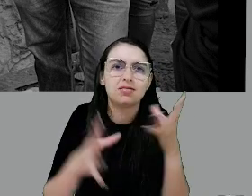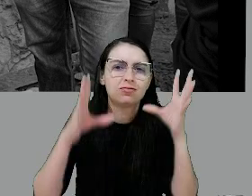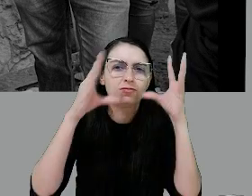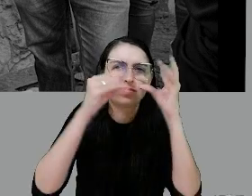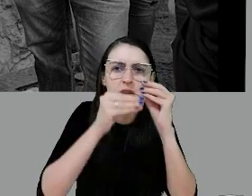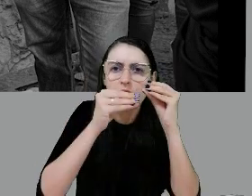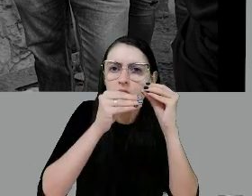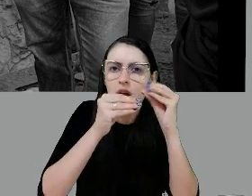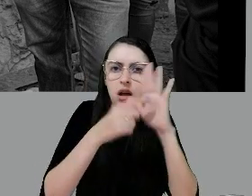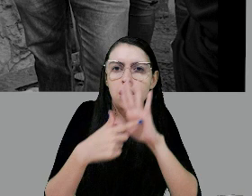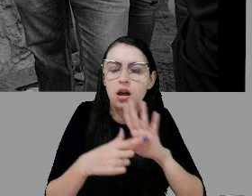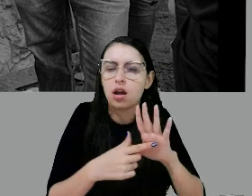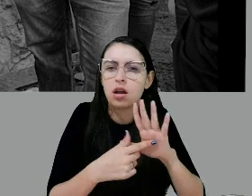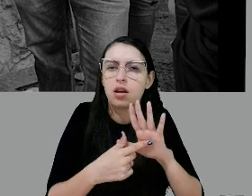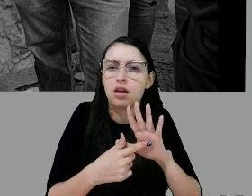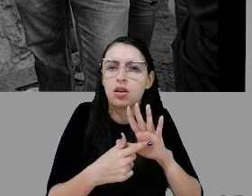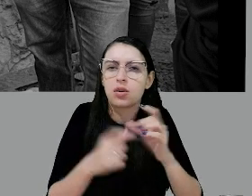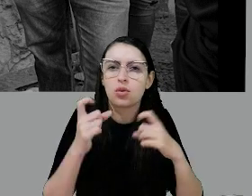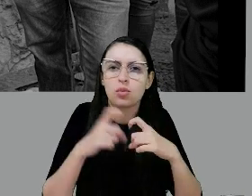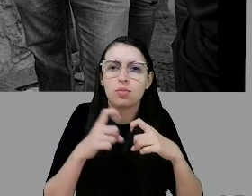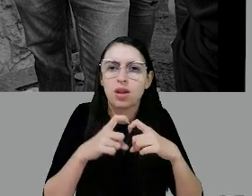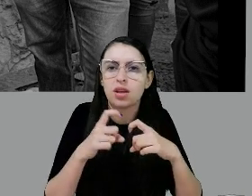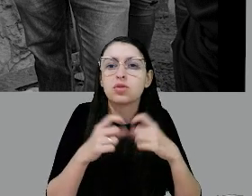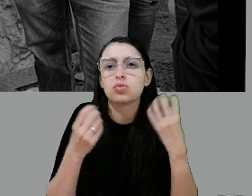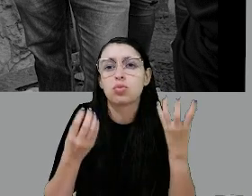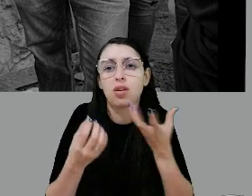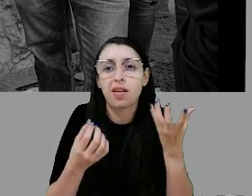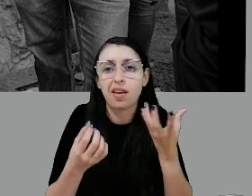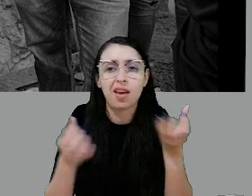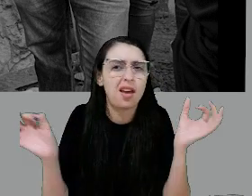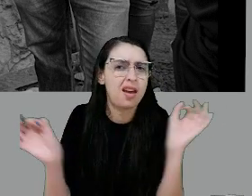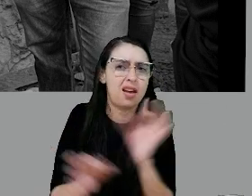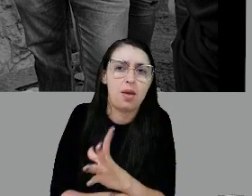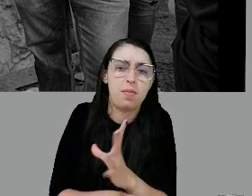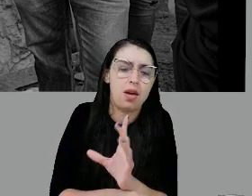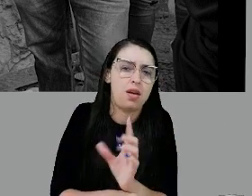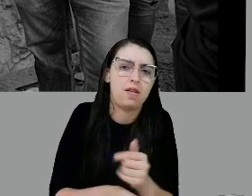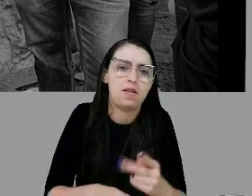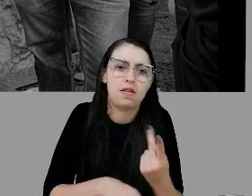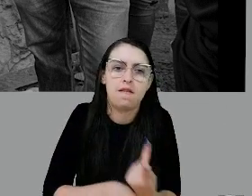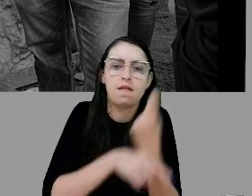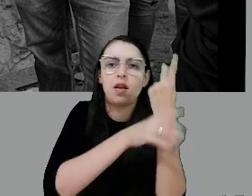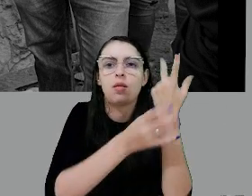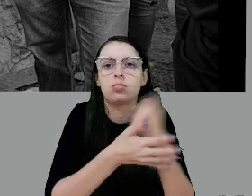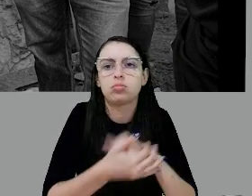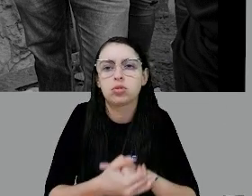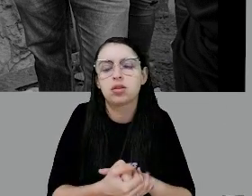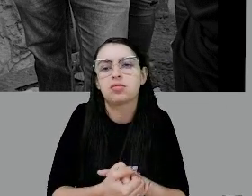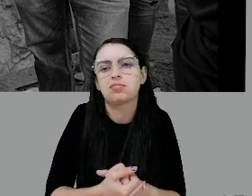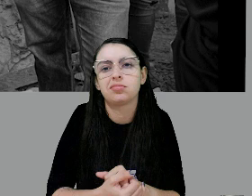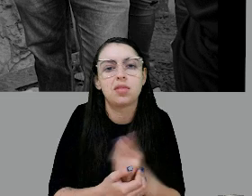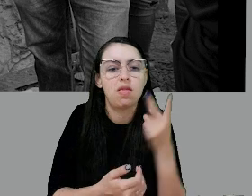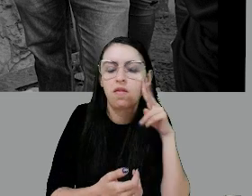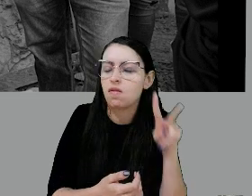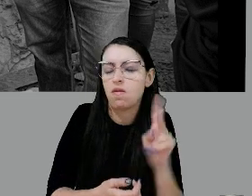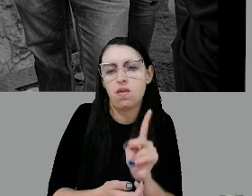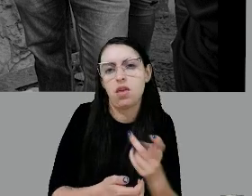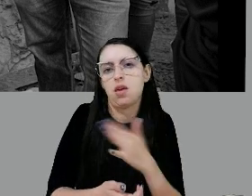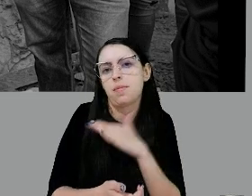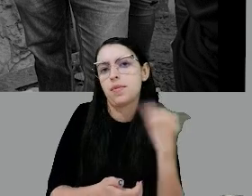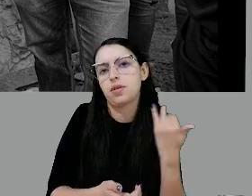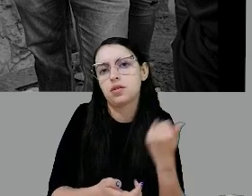querendo congelar um momento que o médico, no fundo, quer combater, quer vencer e não quer ver, que é a morte.